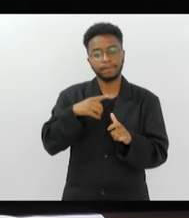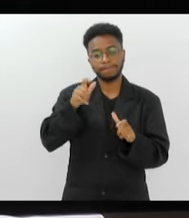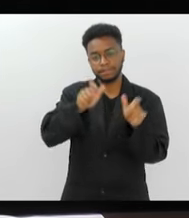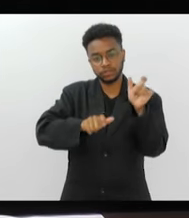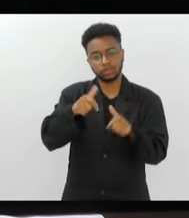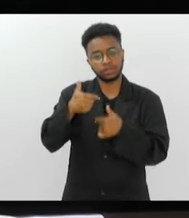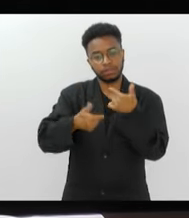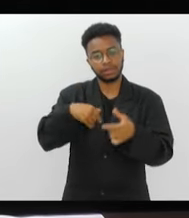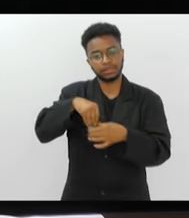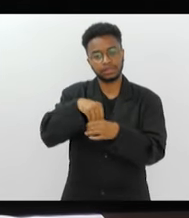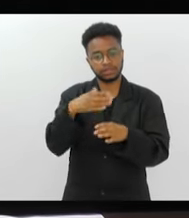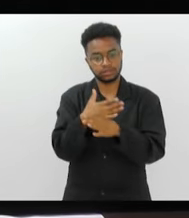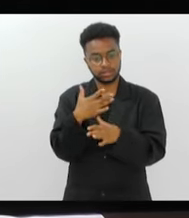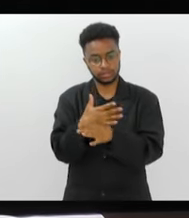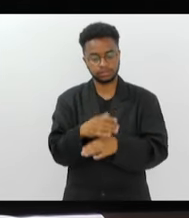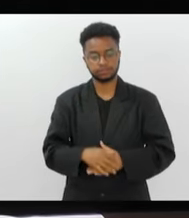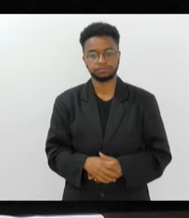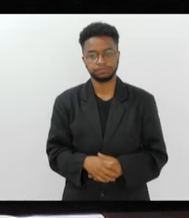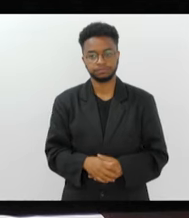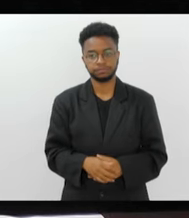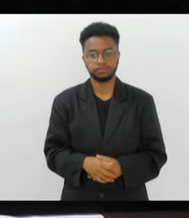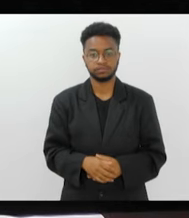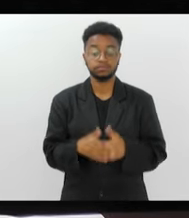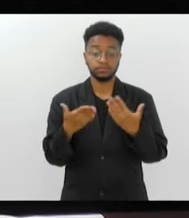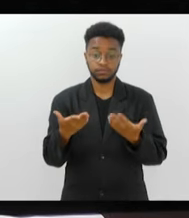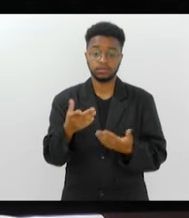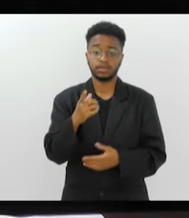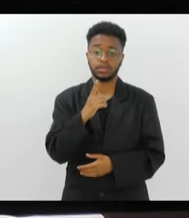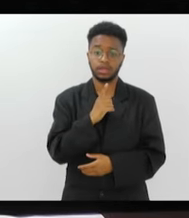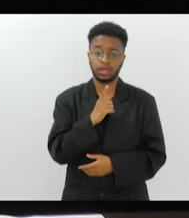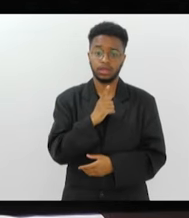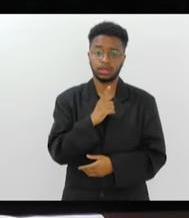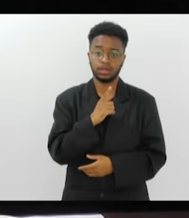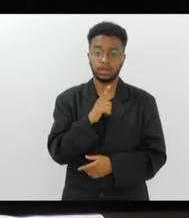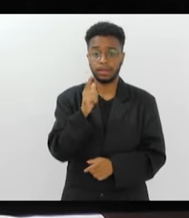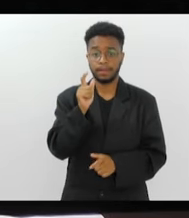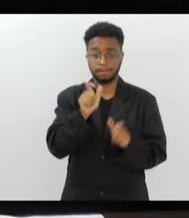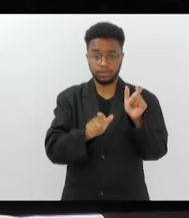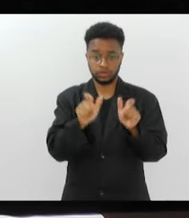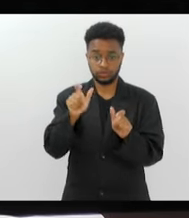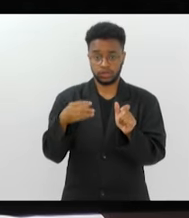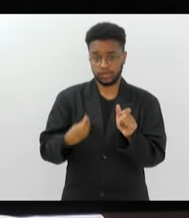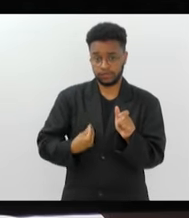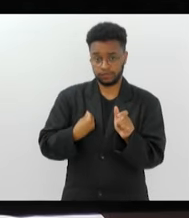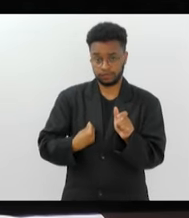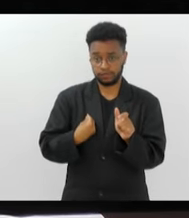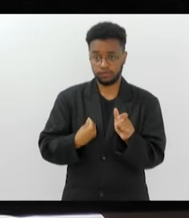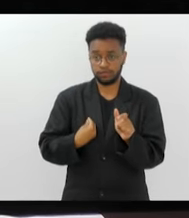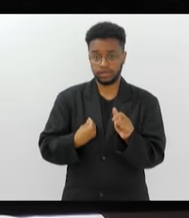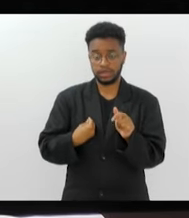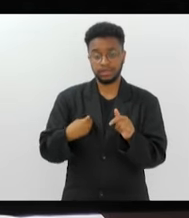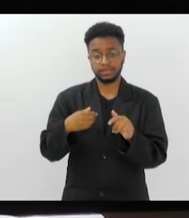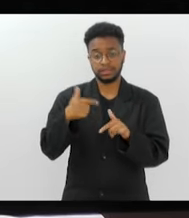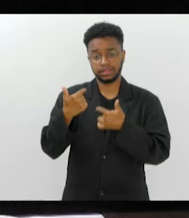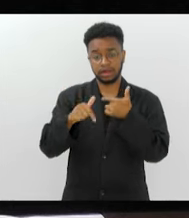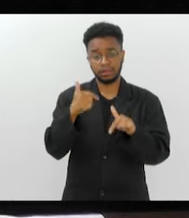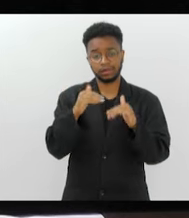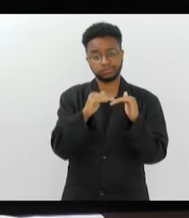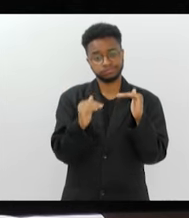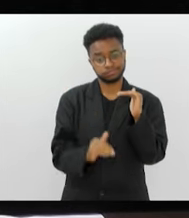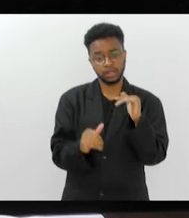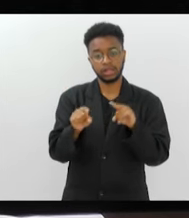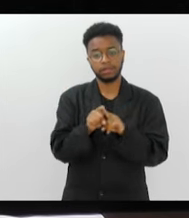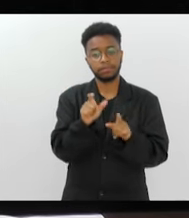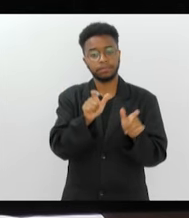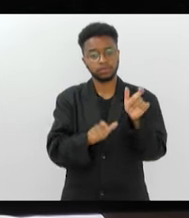local, né? Isso inclui as pessoas que vivem do subemprego, as próprias domésticas,